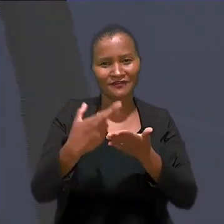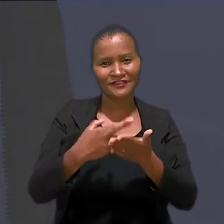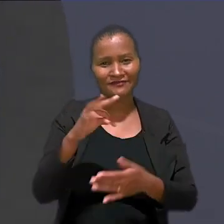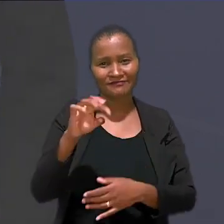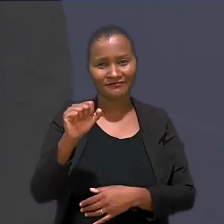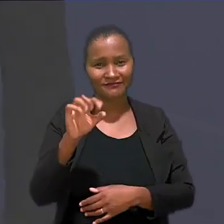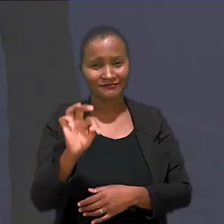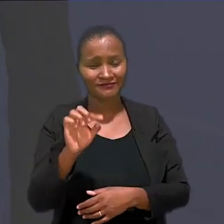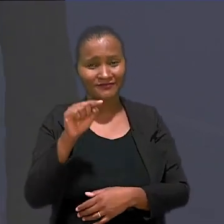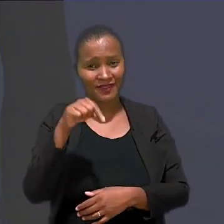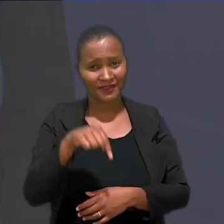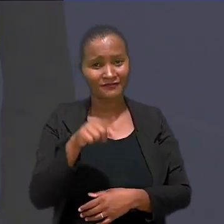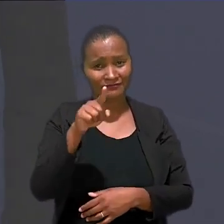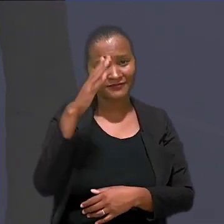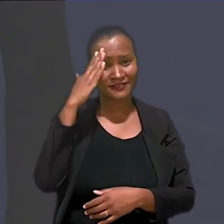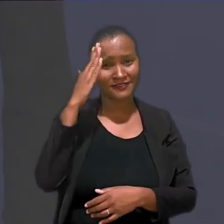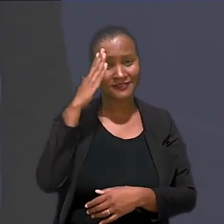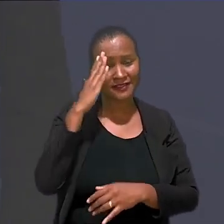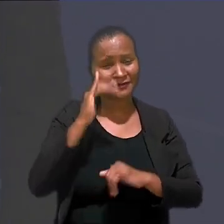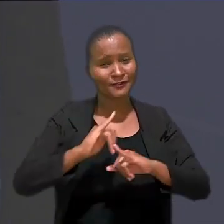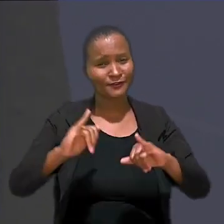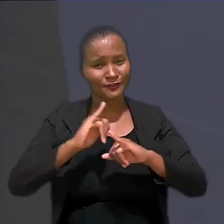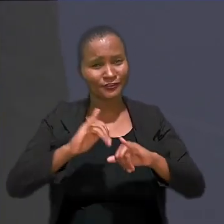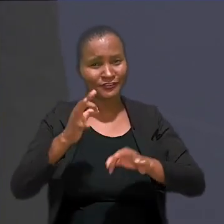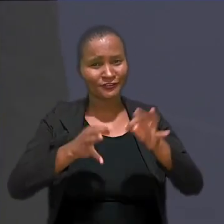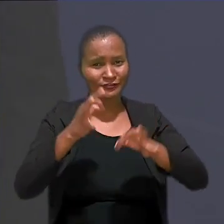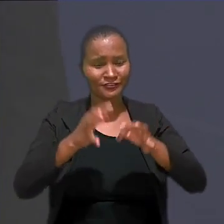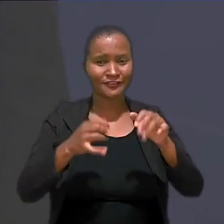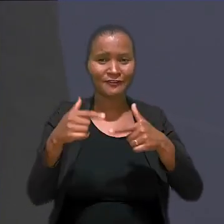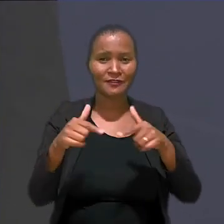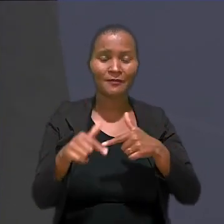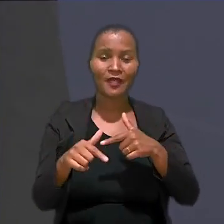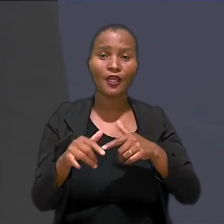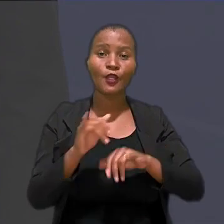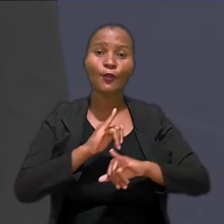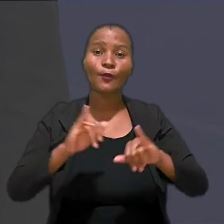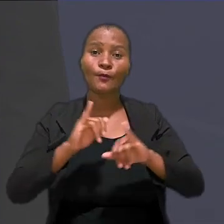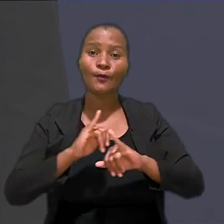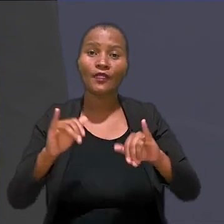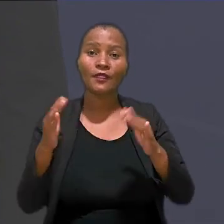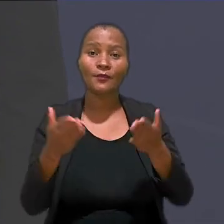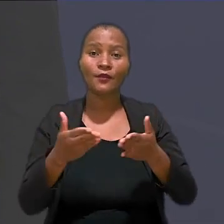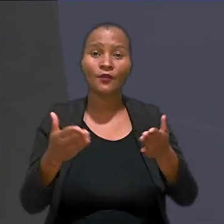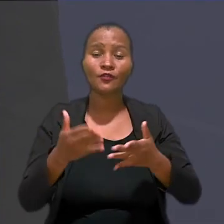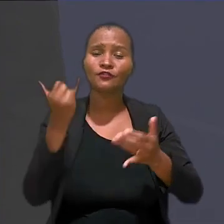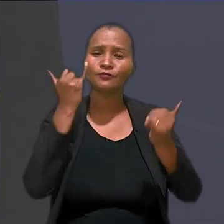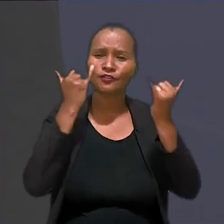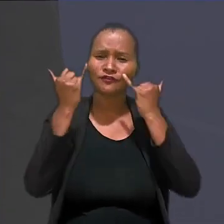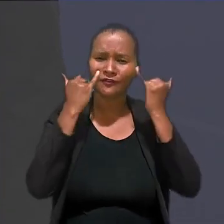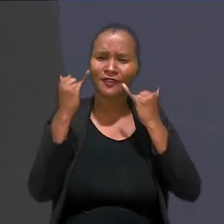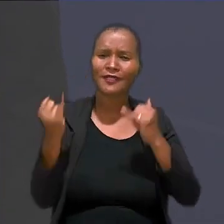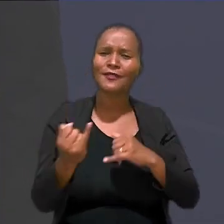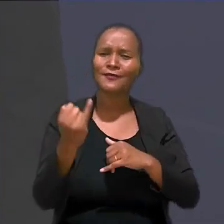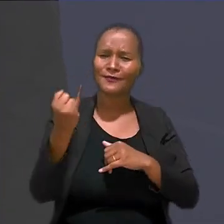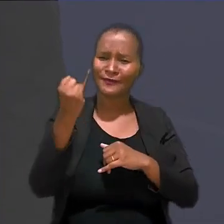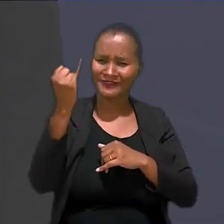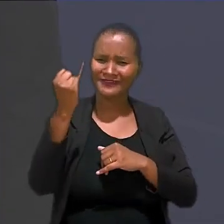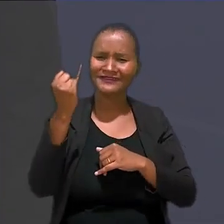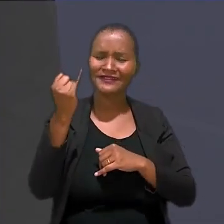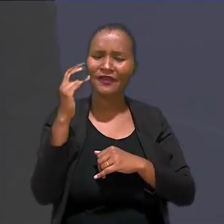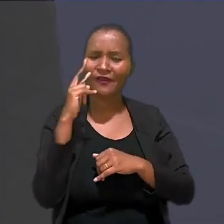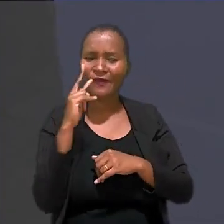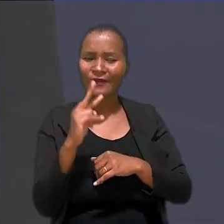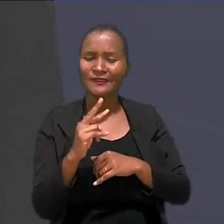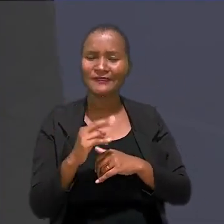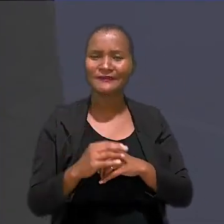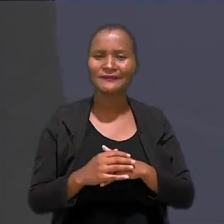Olá, está começando o Revista TST. Aqui você fica por dentro de tudo que é notícia na Justiça do Trabalho. E o programa de hoje traz muita